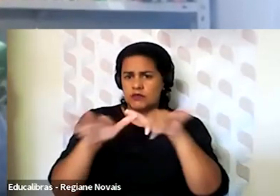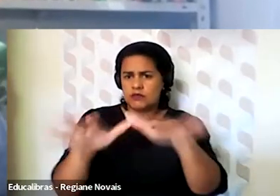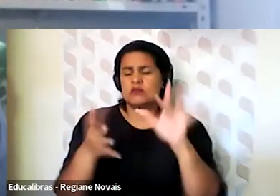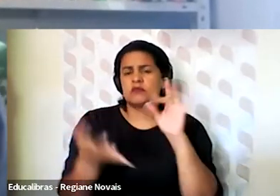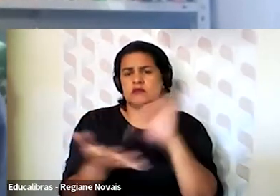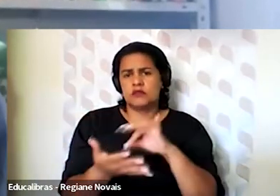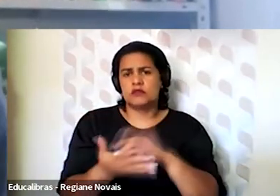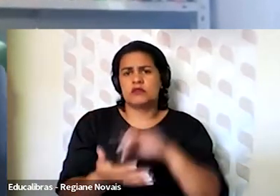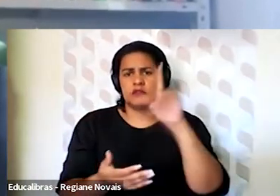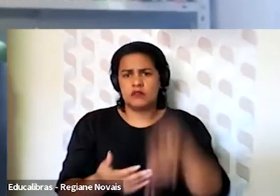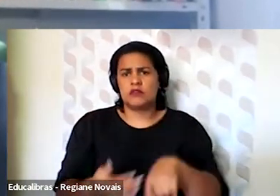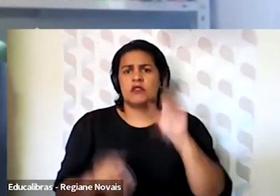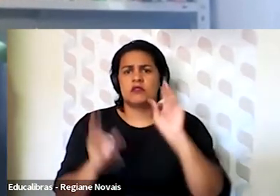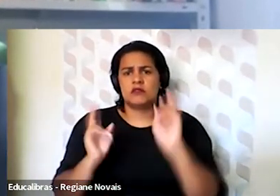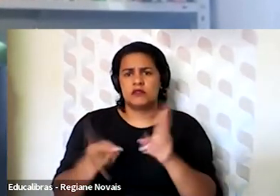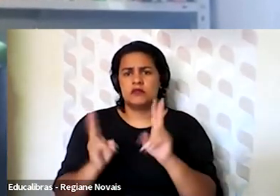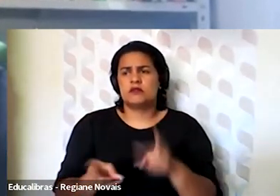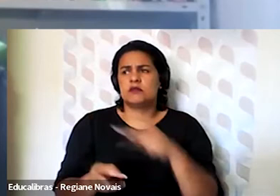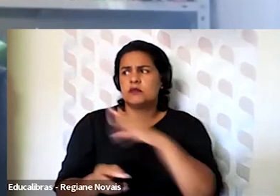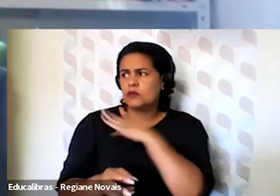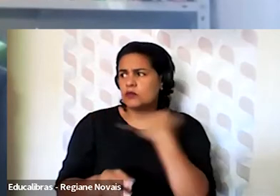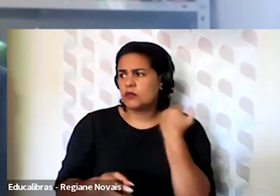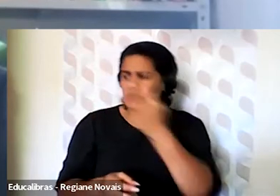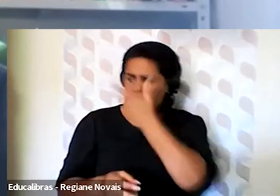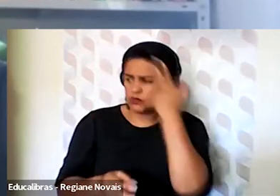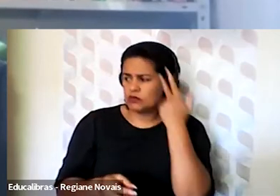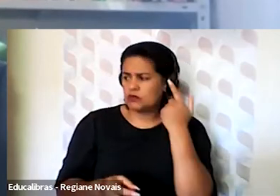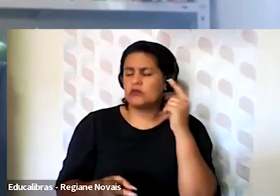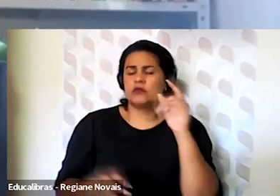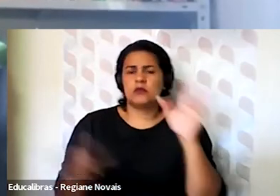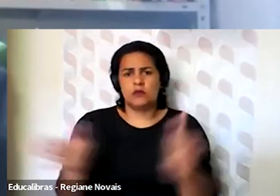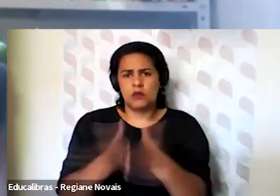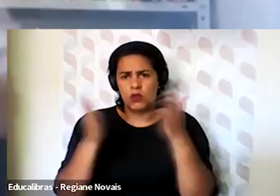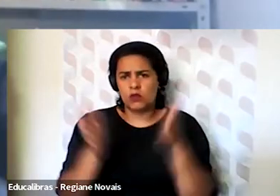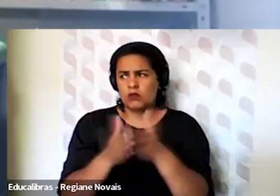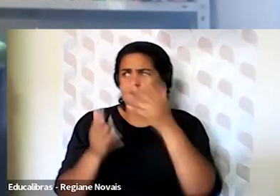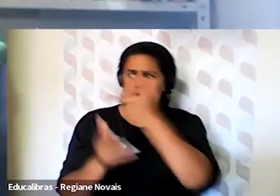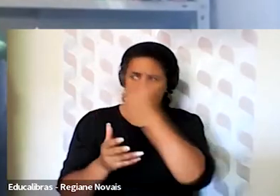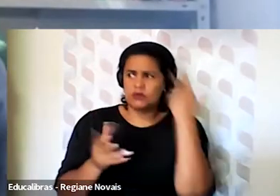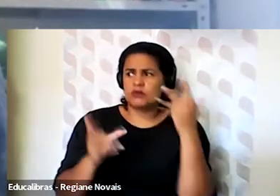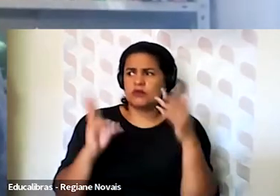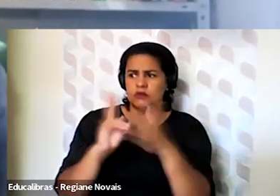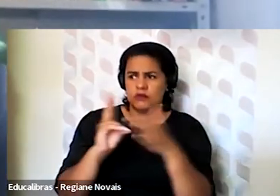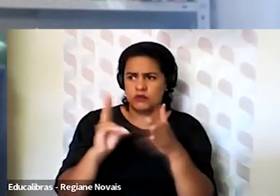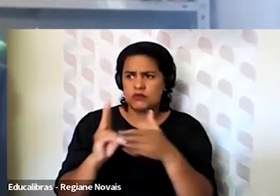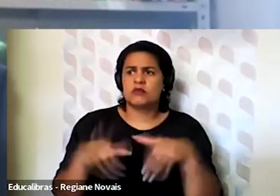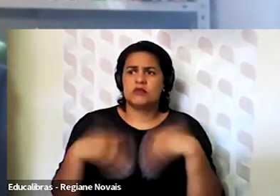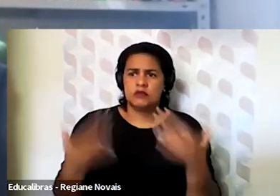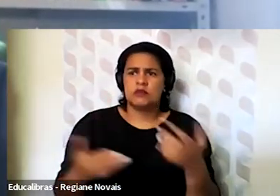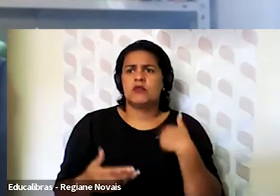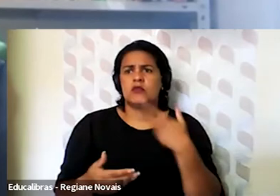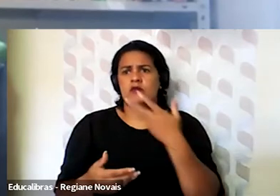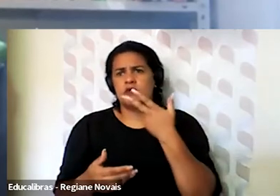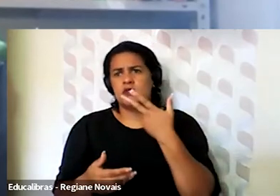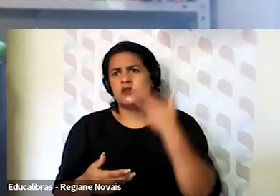as mortes de pessoas mais pobres, as mortes de pessoas indígenas. Então, e é claro, volto a dizer, porque é a parte que me